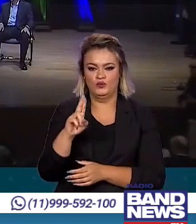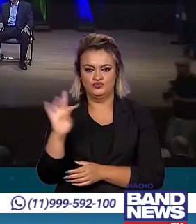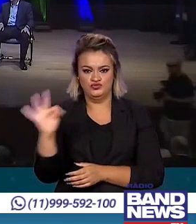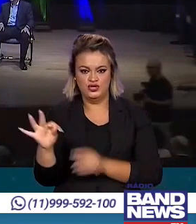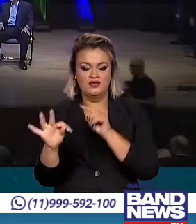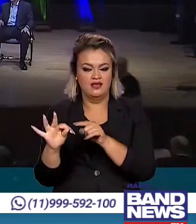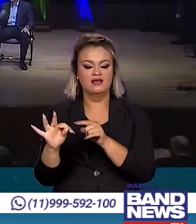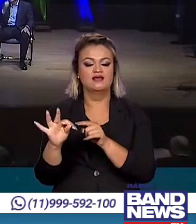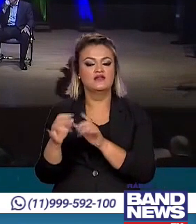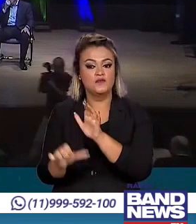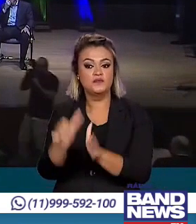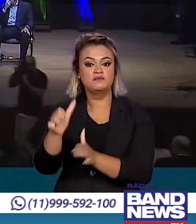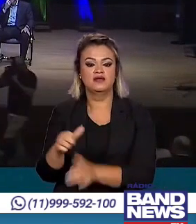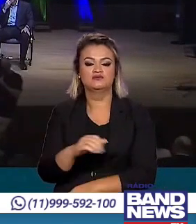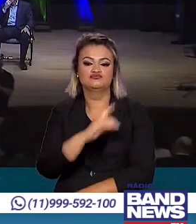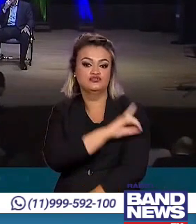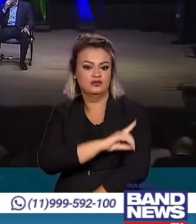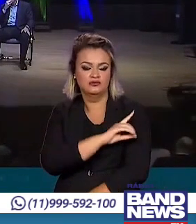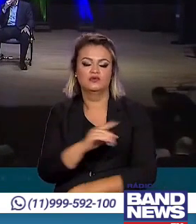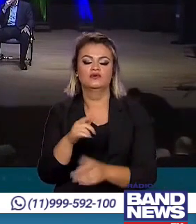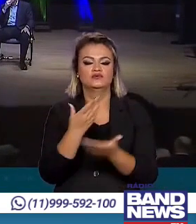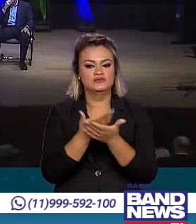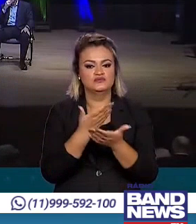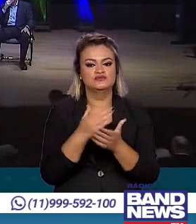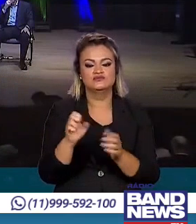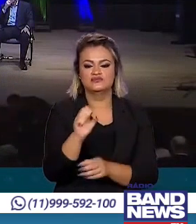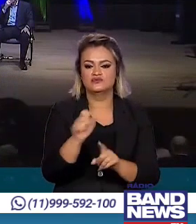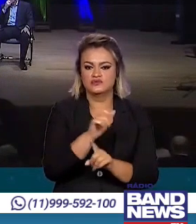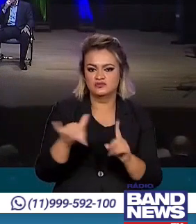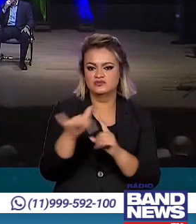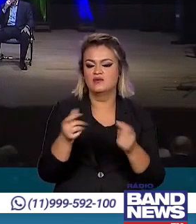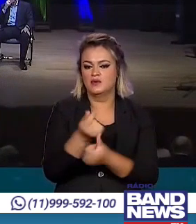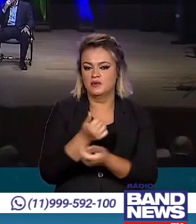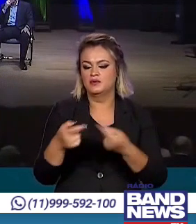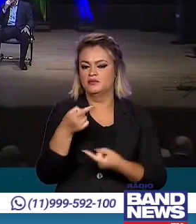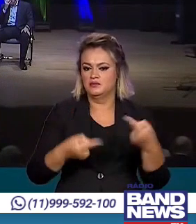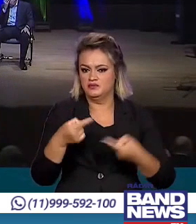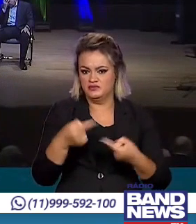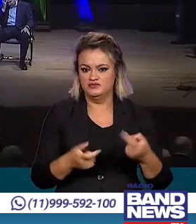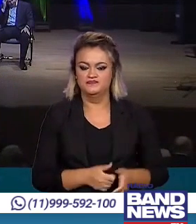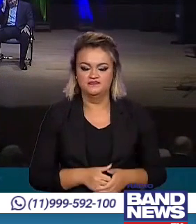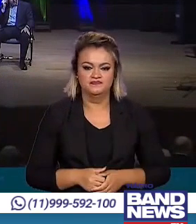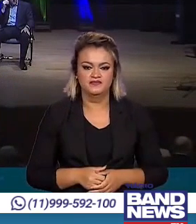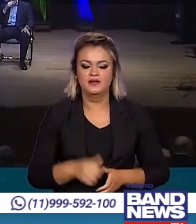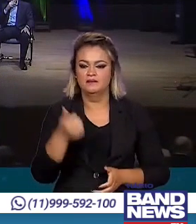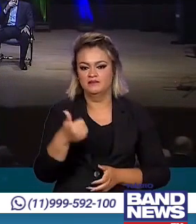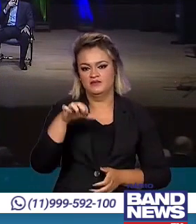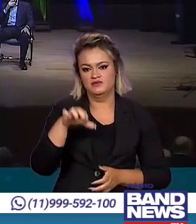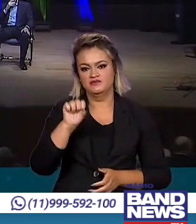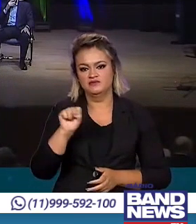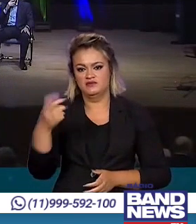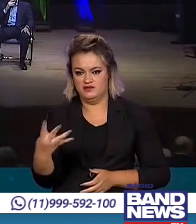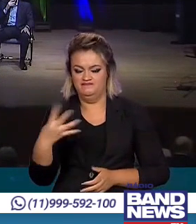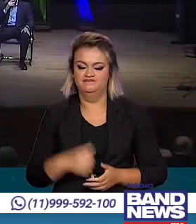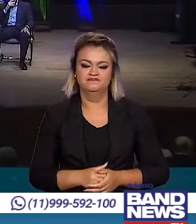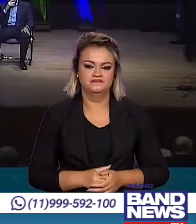o governador do Rio, Cláudio Castro, e a ex-presidente Dilma Rousseff. Agora, o hino nacional acabou de ser